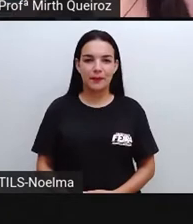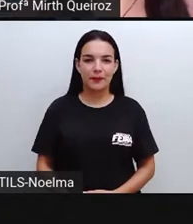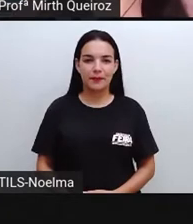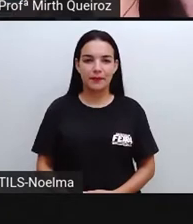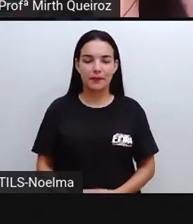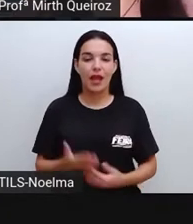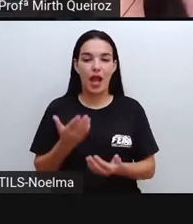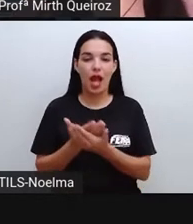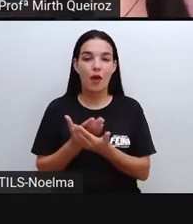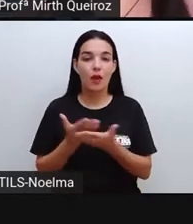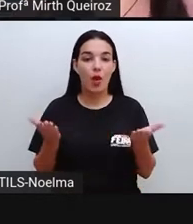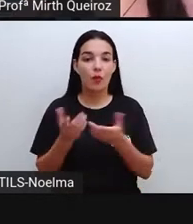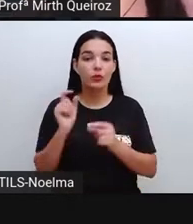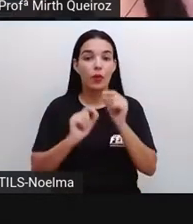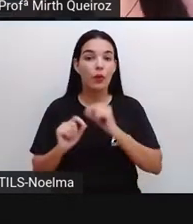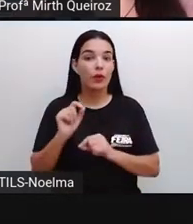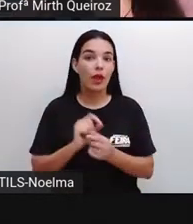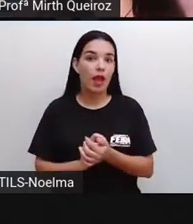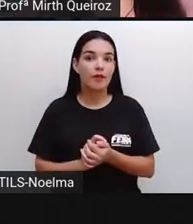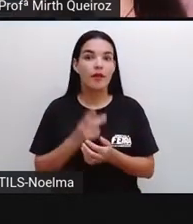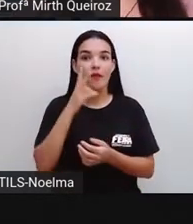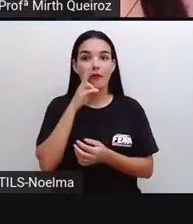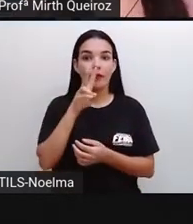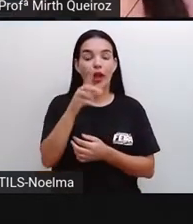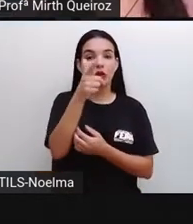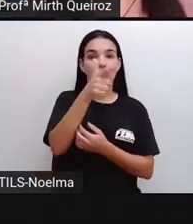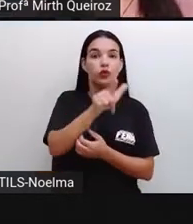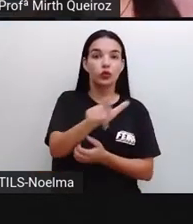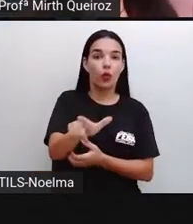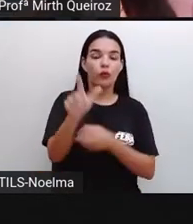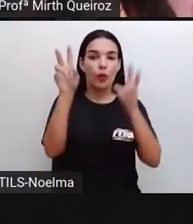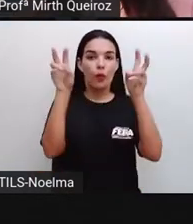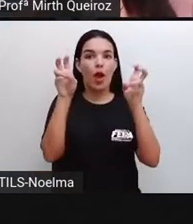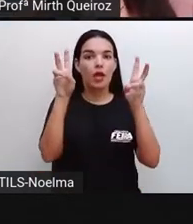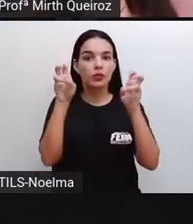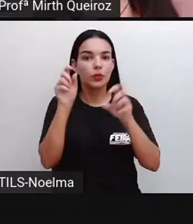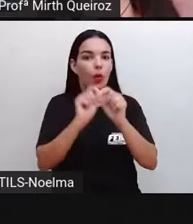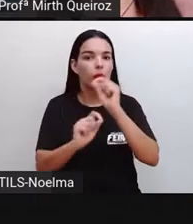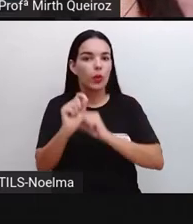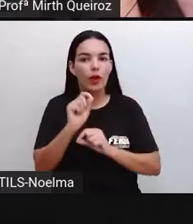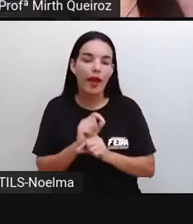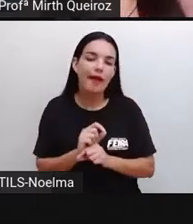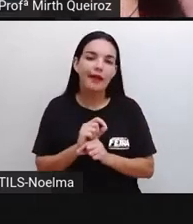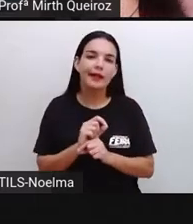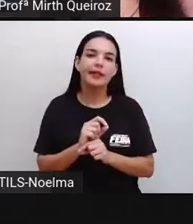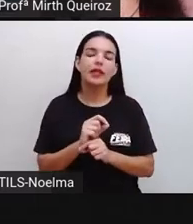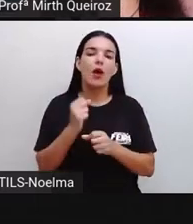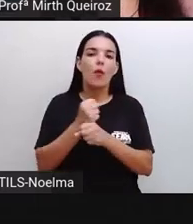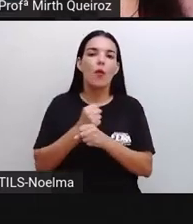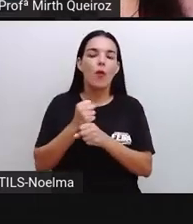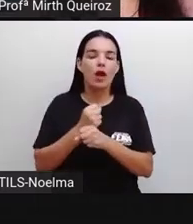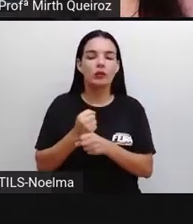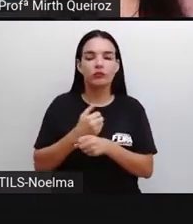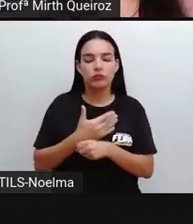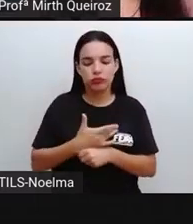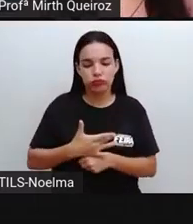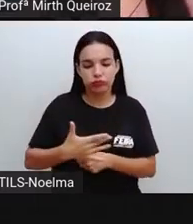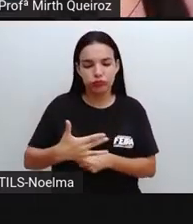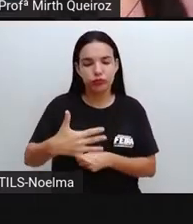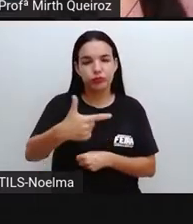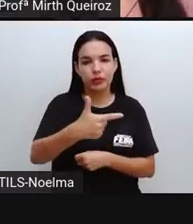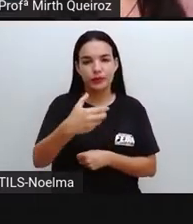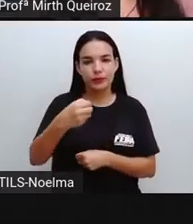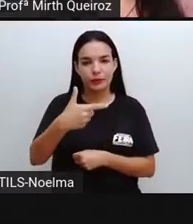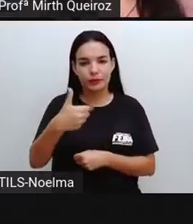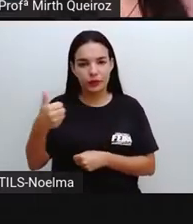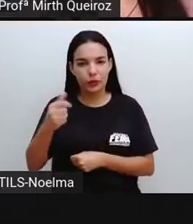na aula de hoje a gente vai revisar o assunto que a gente falou muito sobre ele né durante esse ano letivo 2021